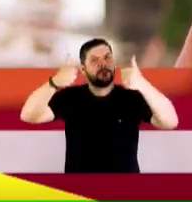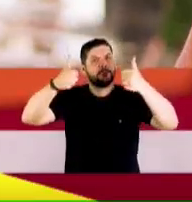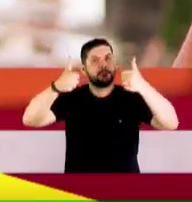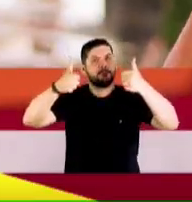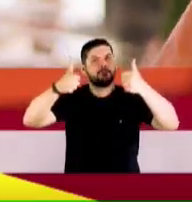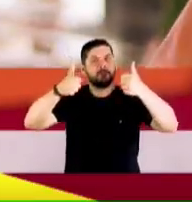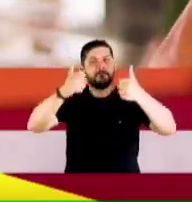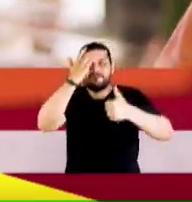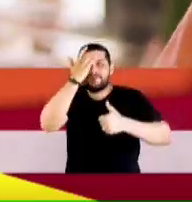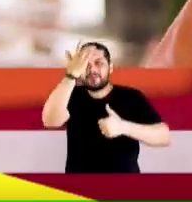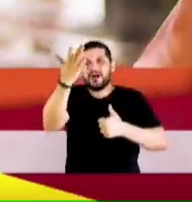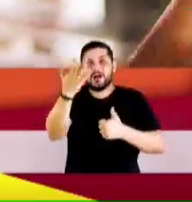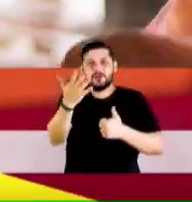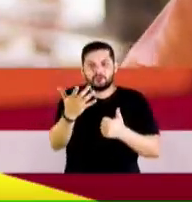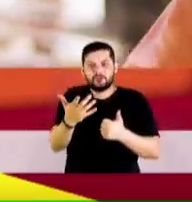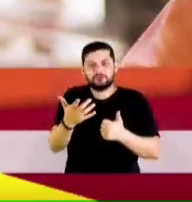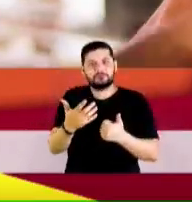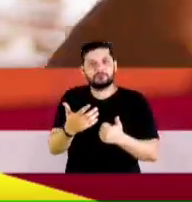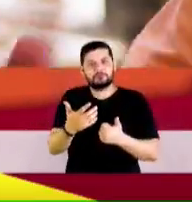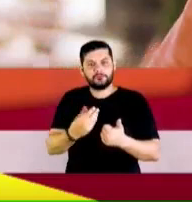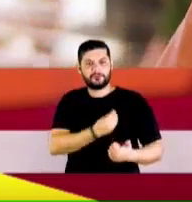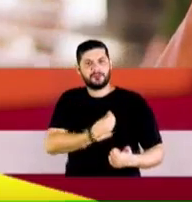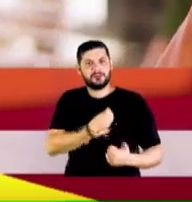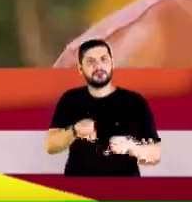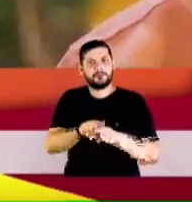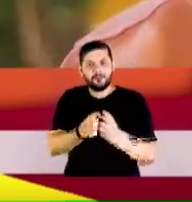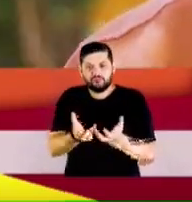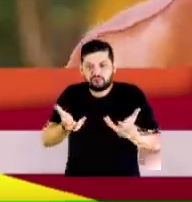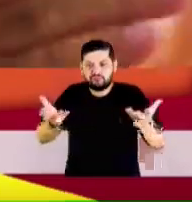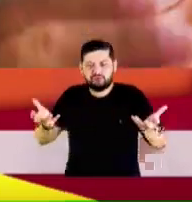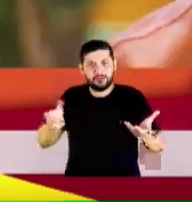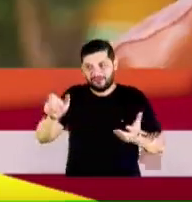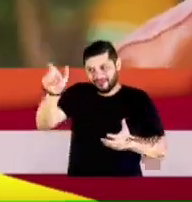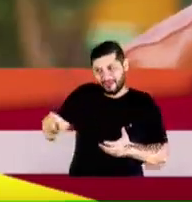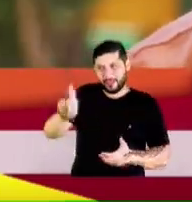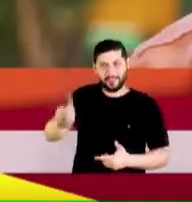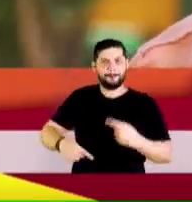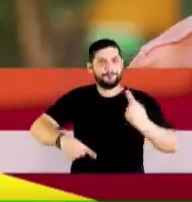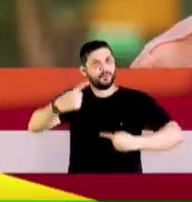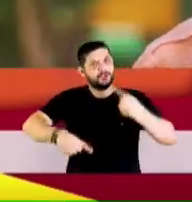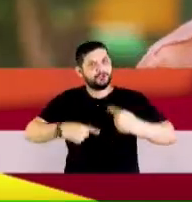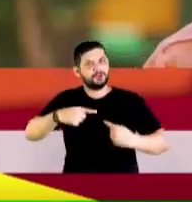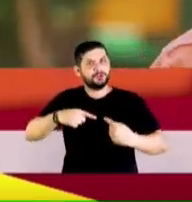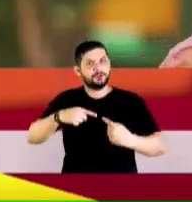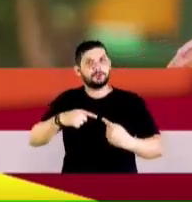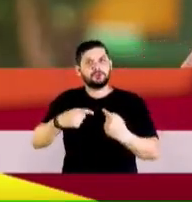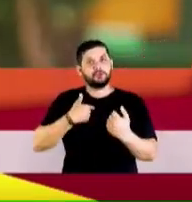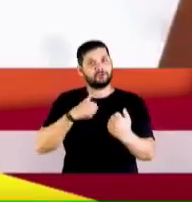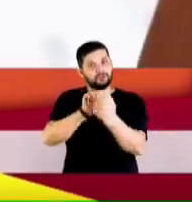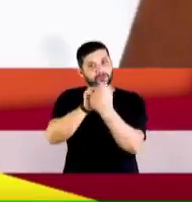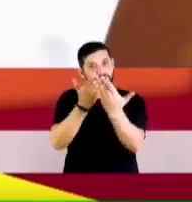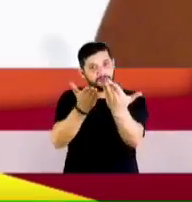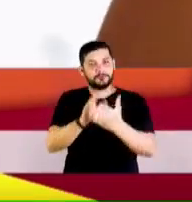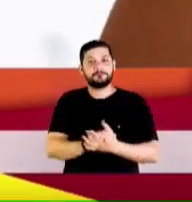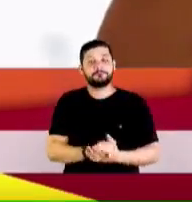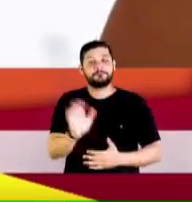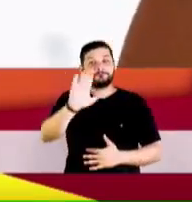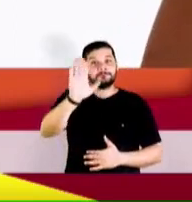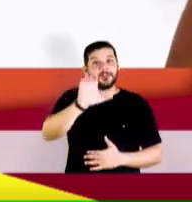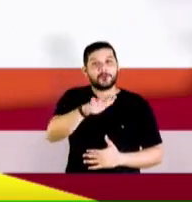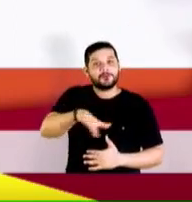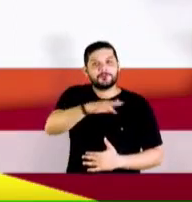certeza, a facilidade de vida e fartura na vida do povo. Esse aqui é o político. Conte comigo,